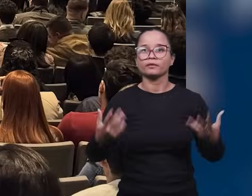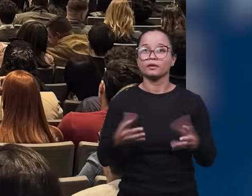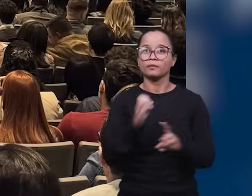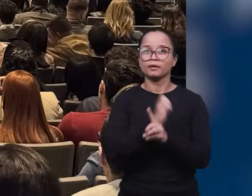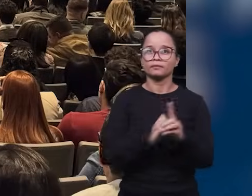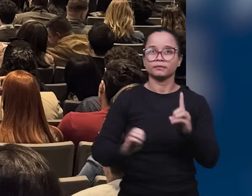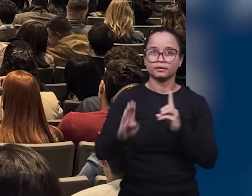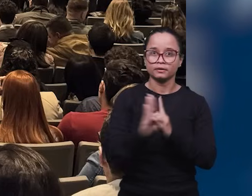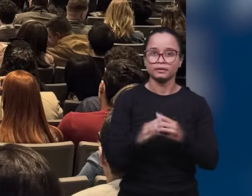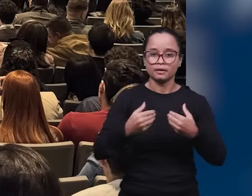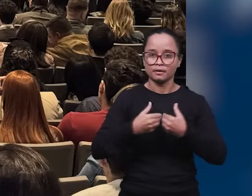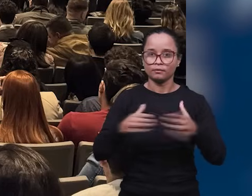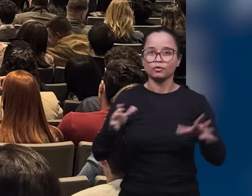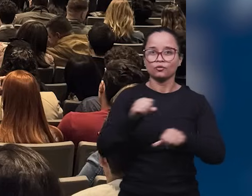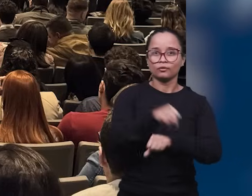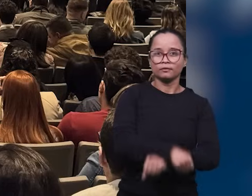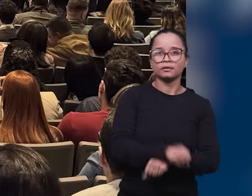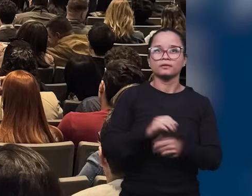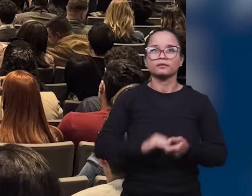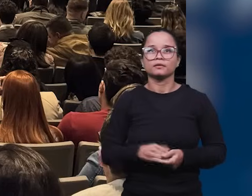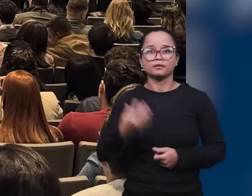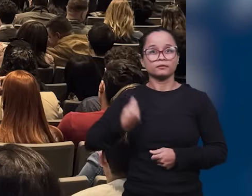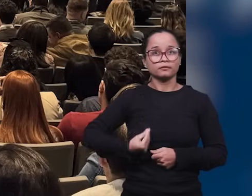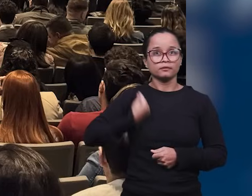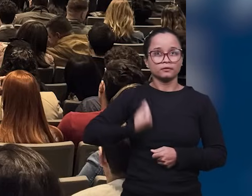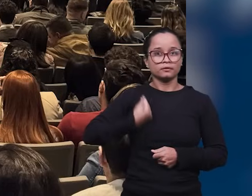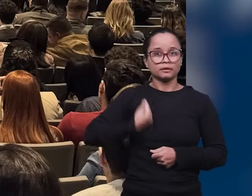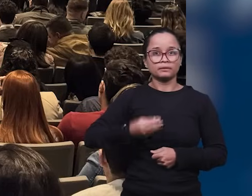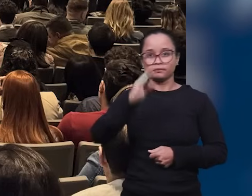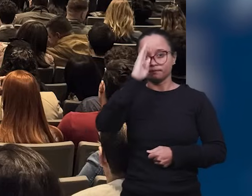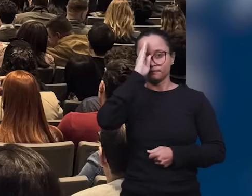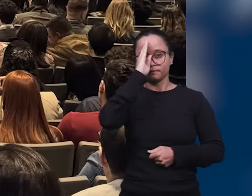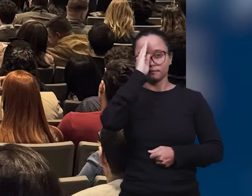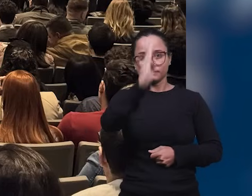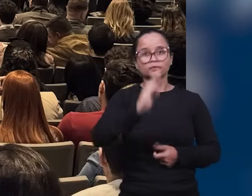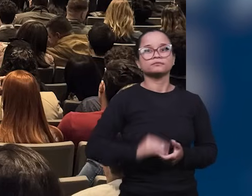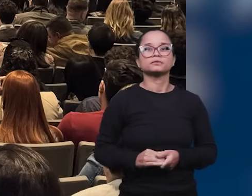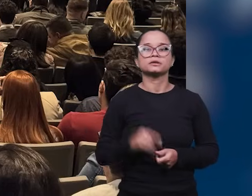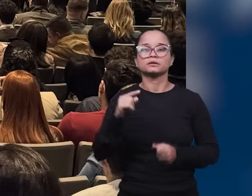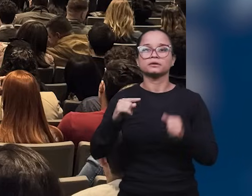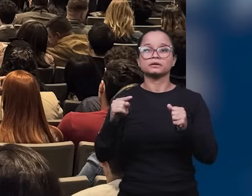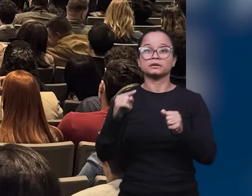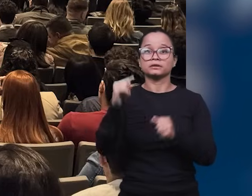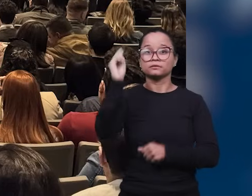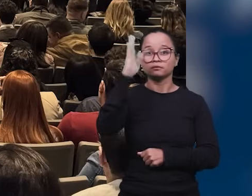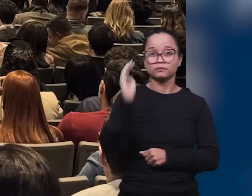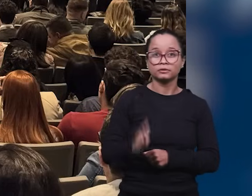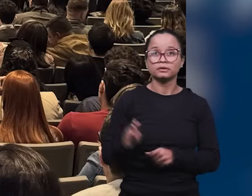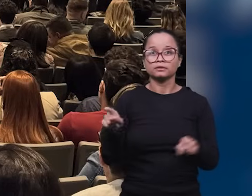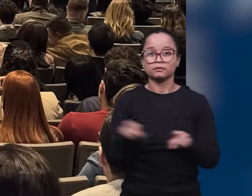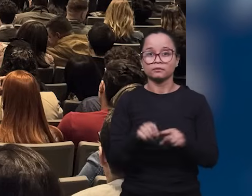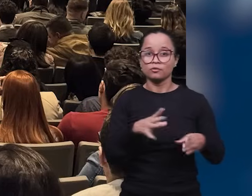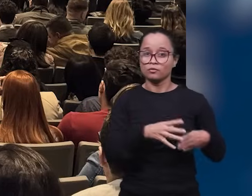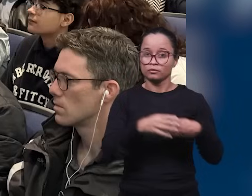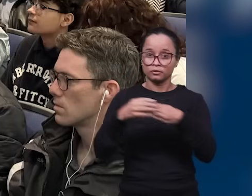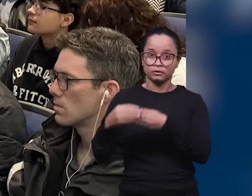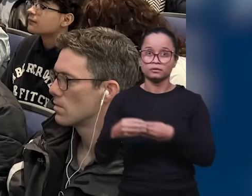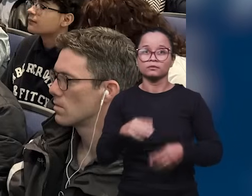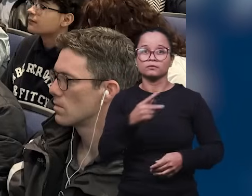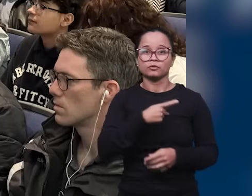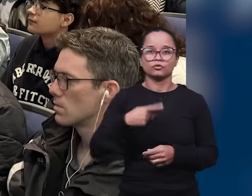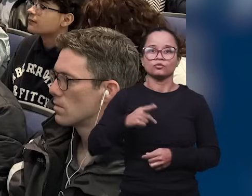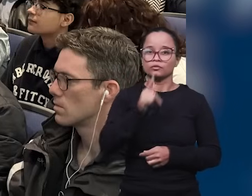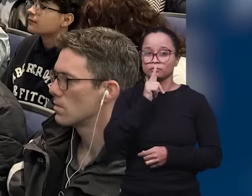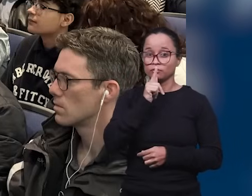Bíblica Dominical abriu o seminário, com a transmissão ao vivo diretamente do Brasil, e que foi conduzida pelos pastores